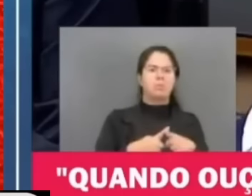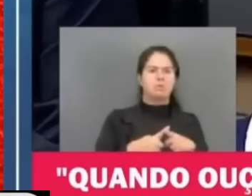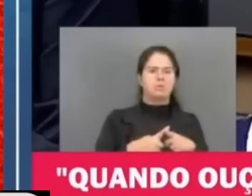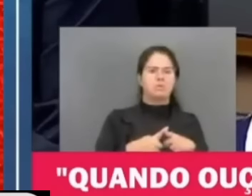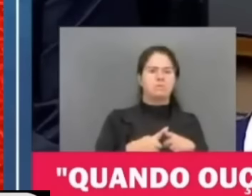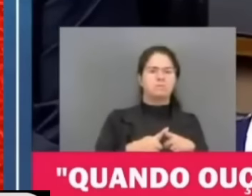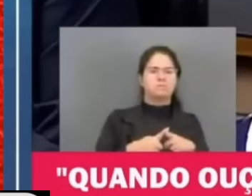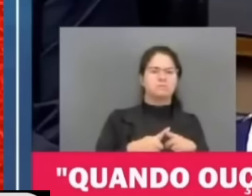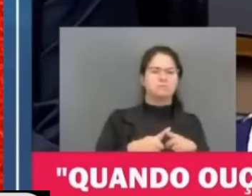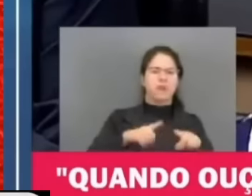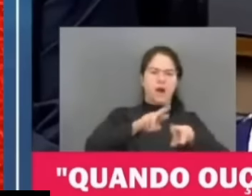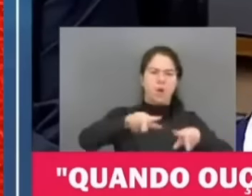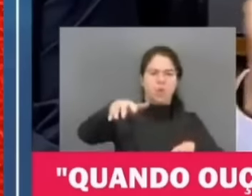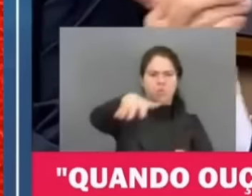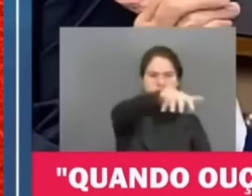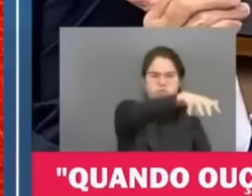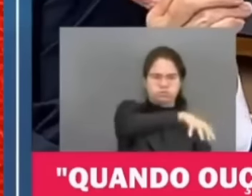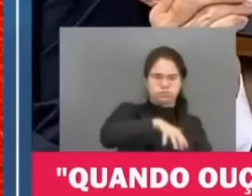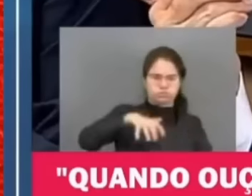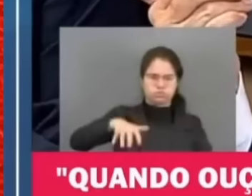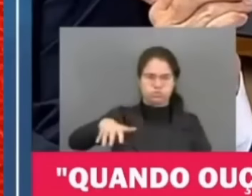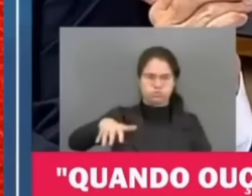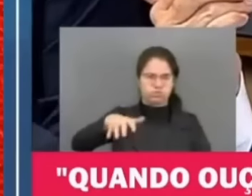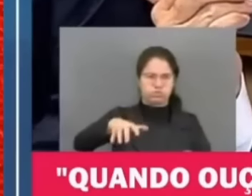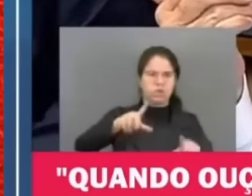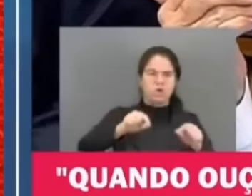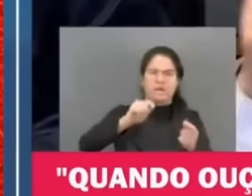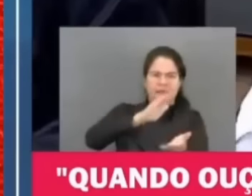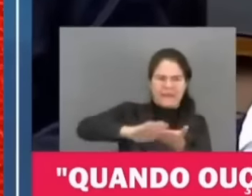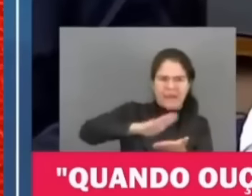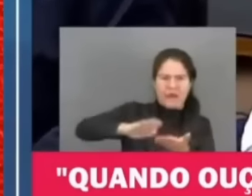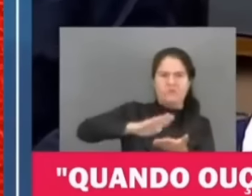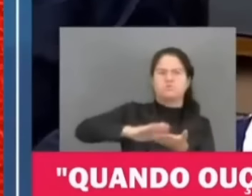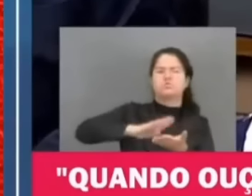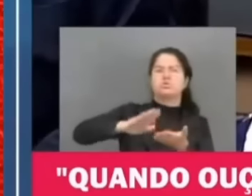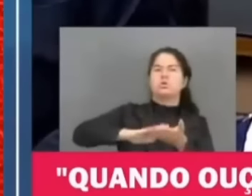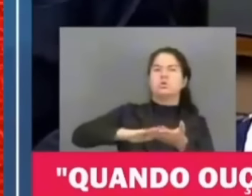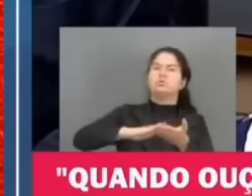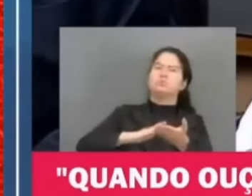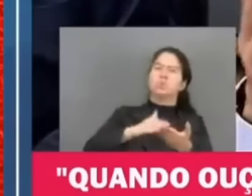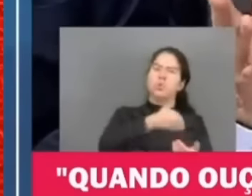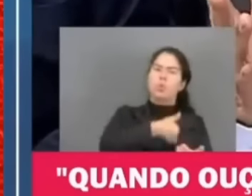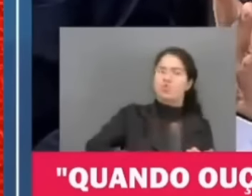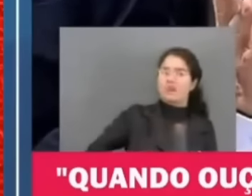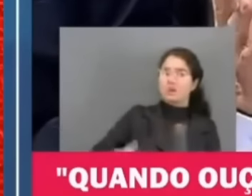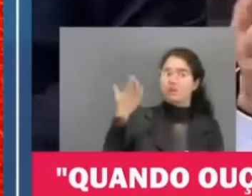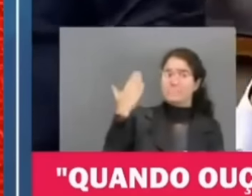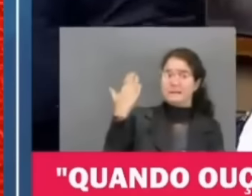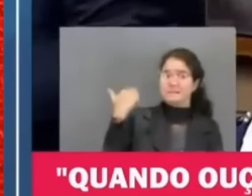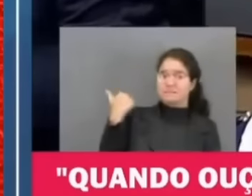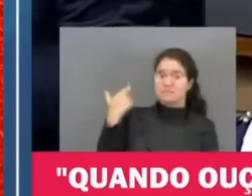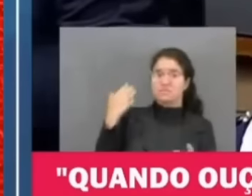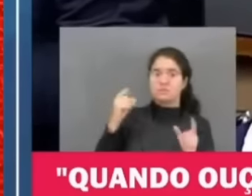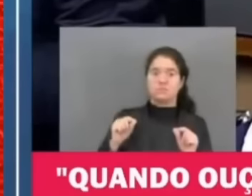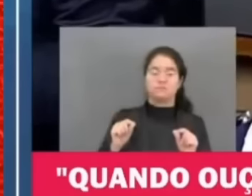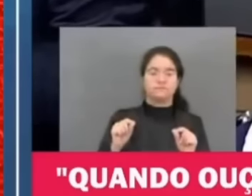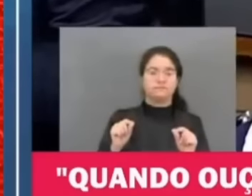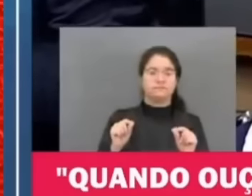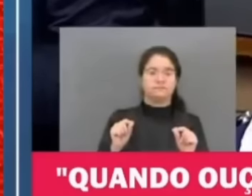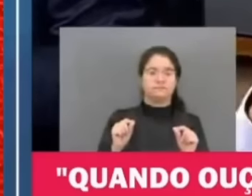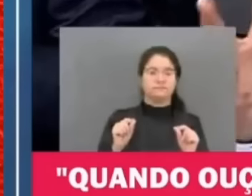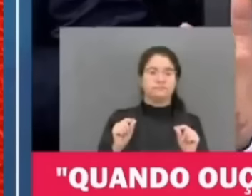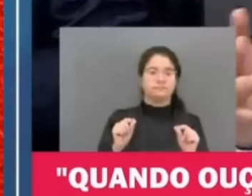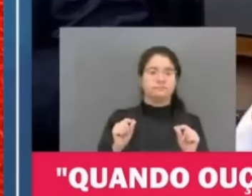Ainda temos com a graça de Deus que foi gasta no governo anterior que vossa excelência participou quem acumulou foram os governos do PT